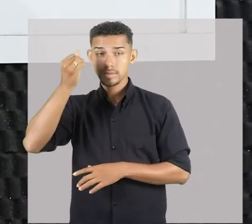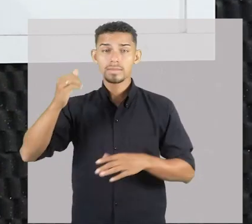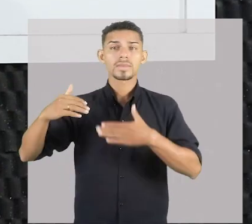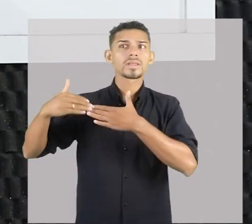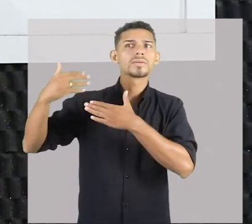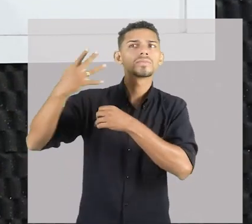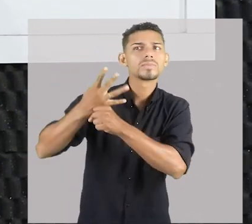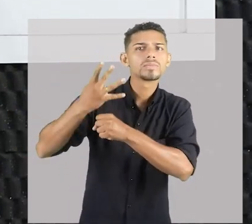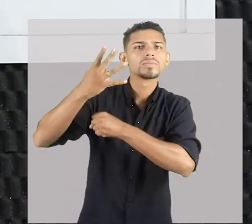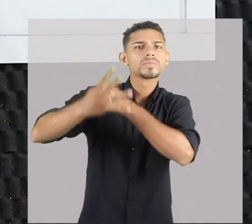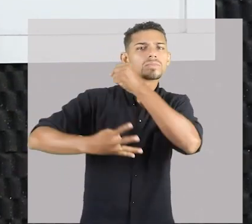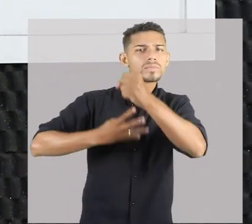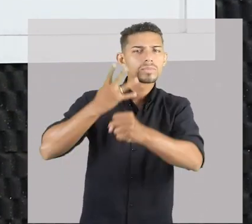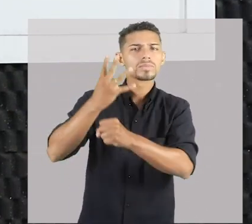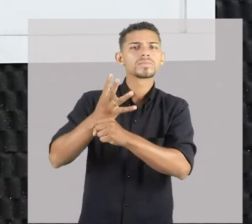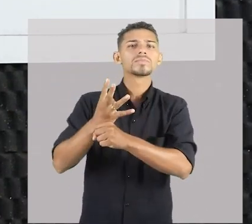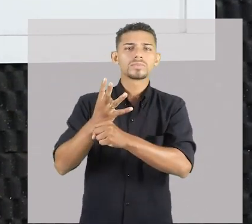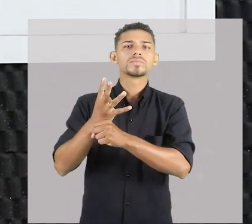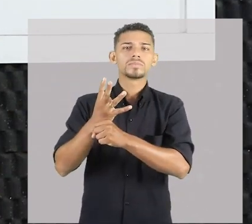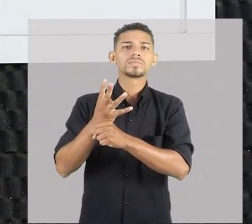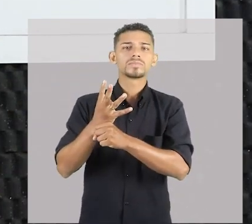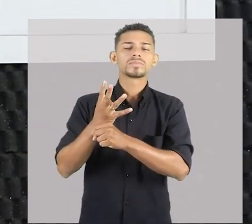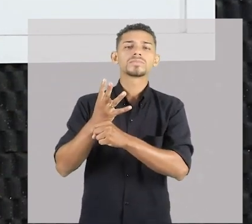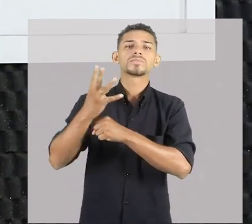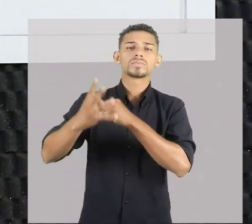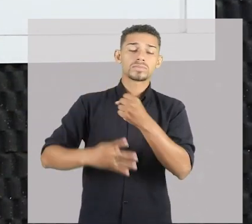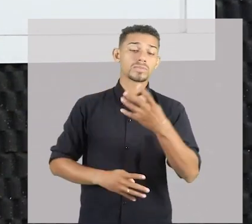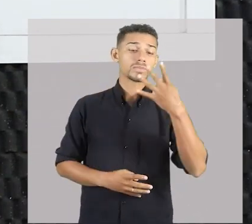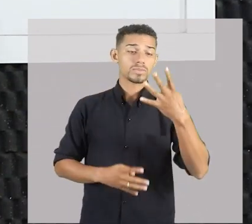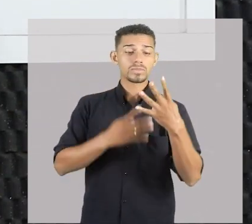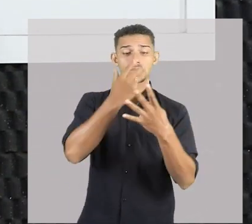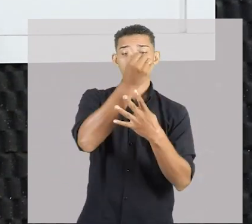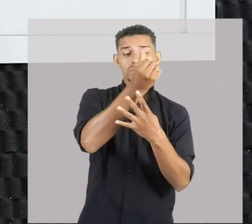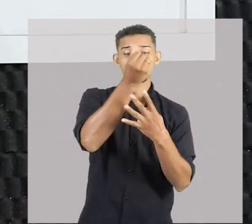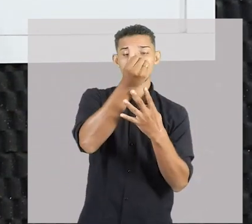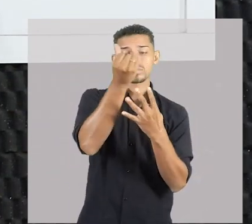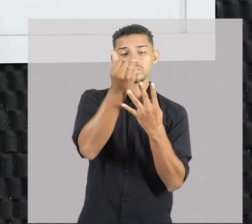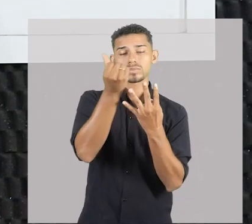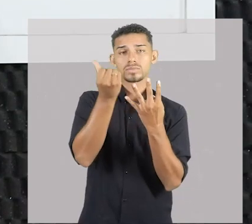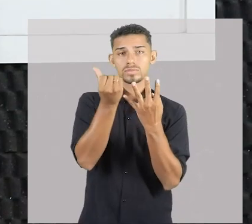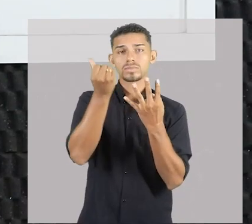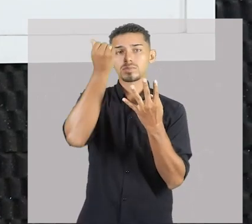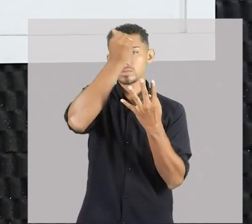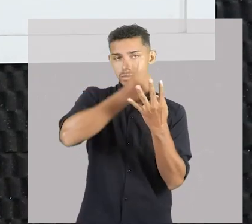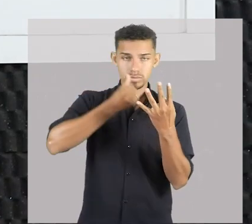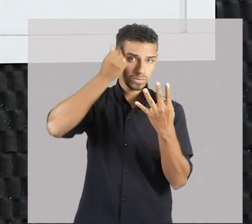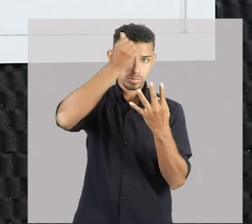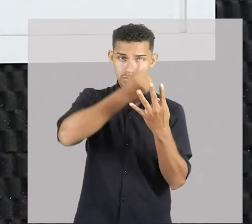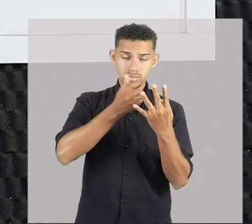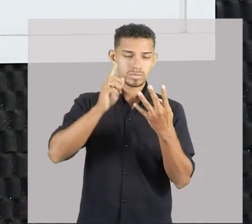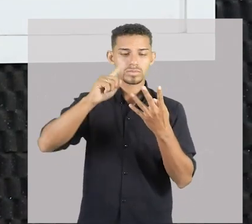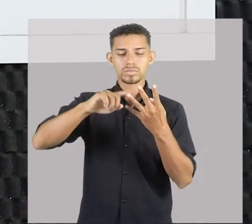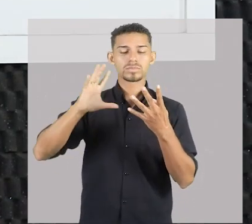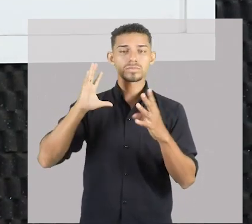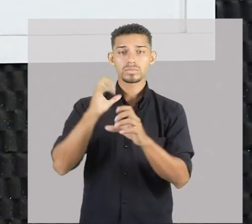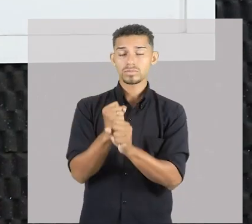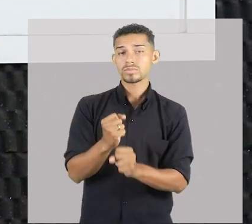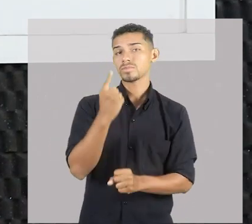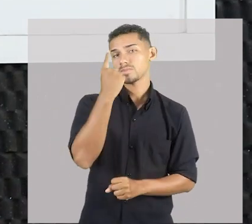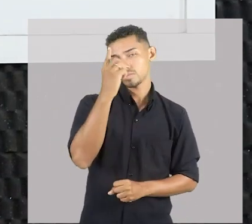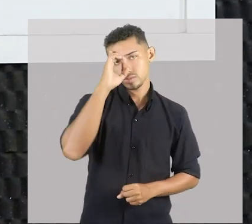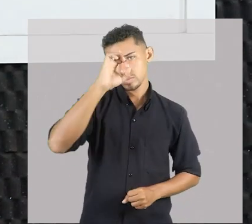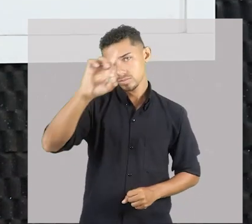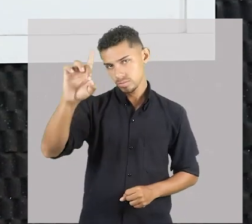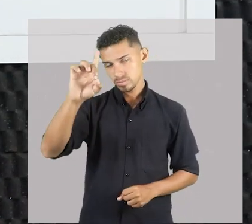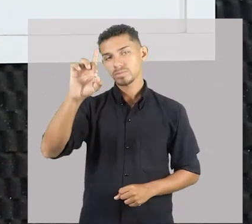4 anos, eu tenho 4 vezes 6 horas, que aí a gente coloca um dia no mês de fevereiro, que